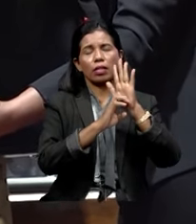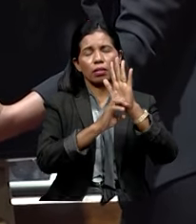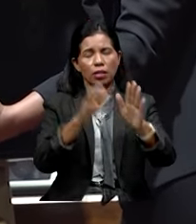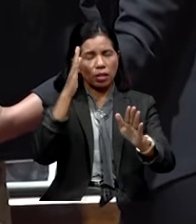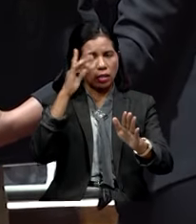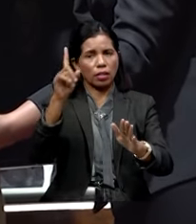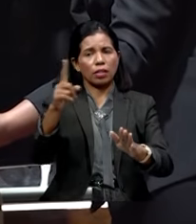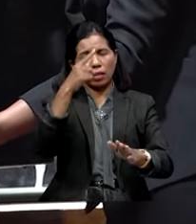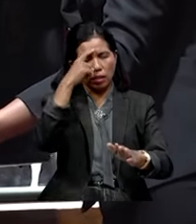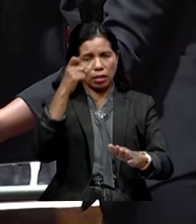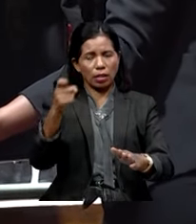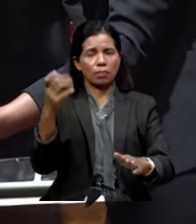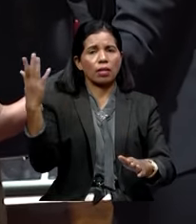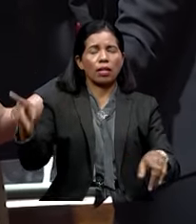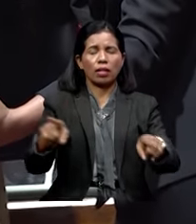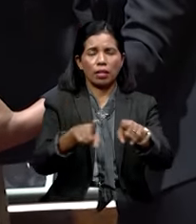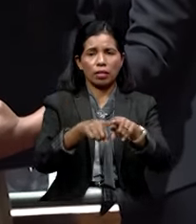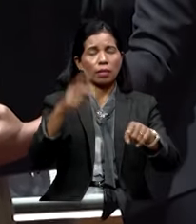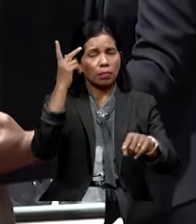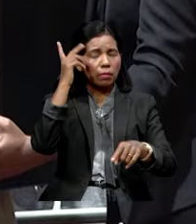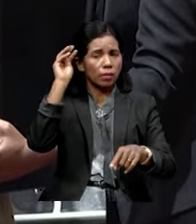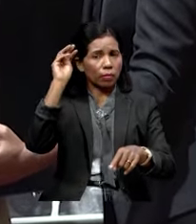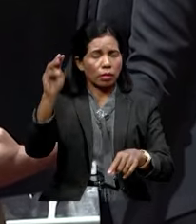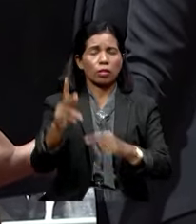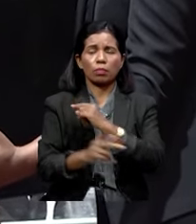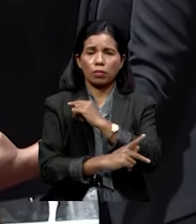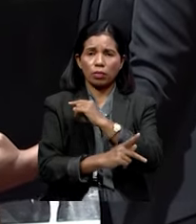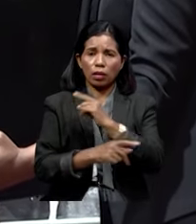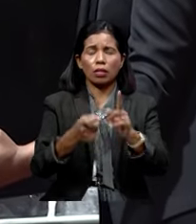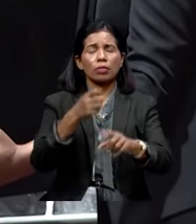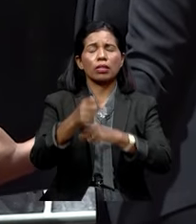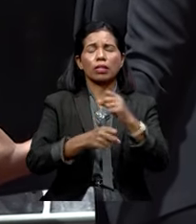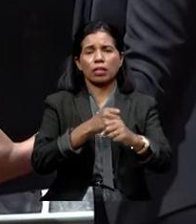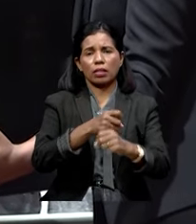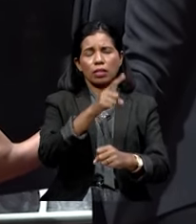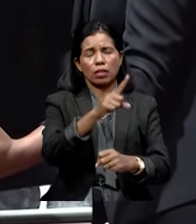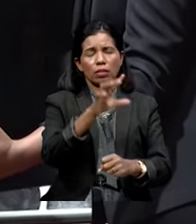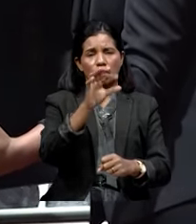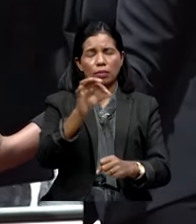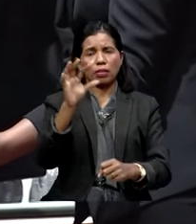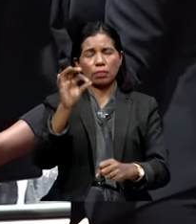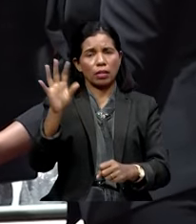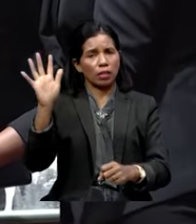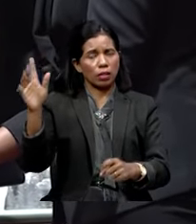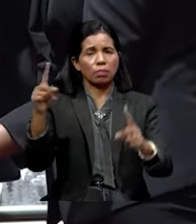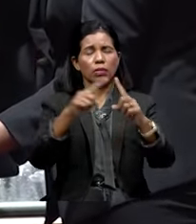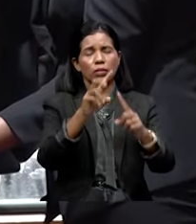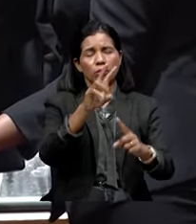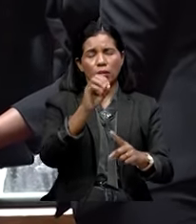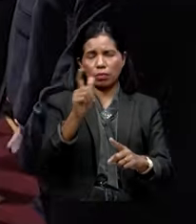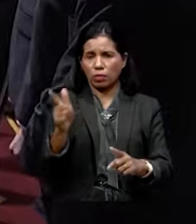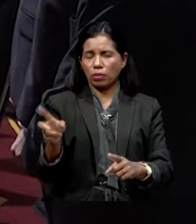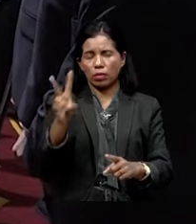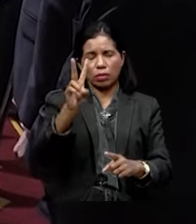reconhecimento ida também durante a assumir cargo nesse primeiro-ministro de Portugal, o se tinha reunido a Tocia Senhores Lima, to tinha reunido rua. António